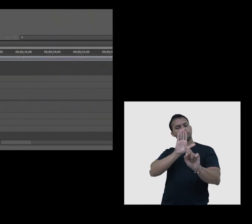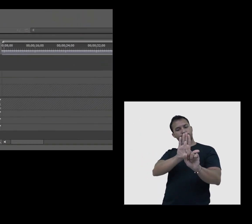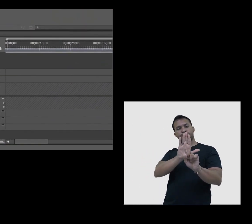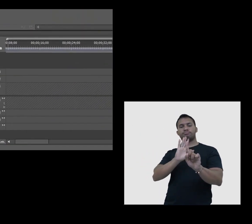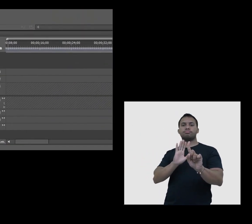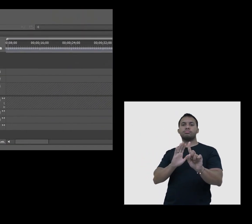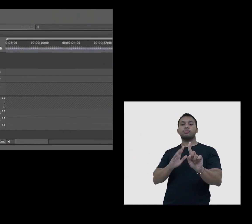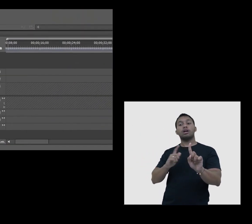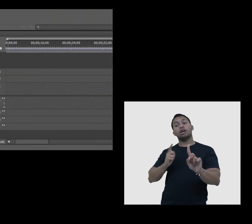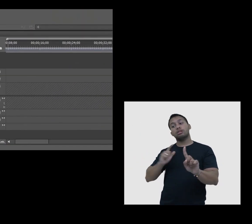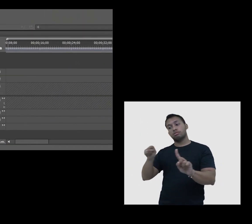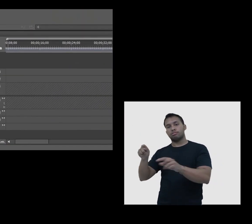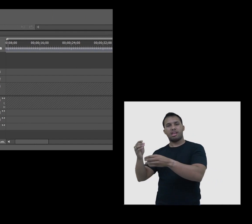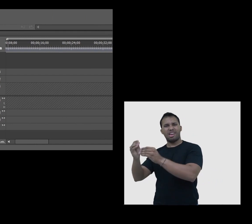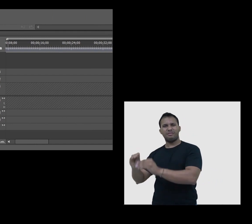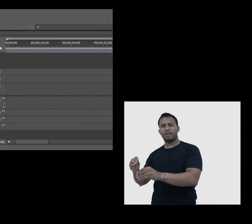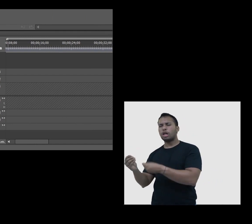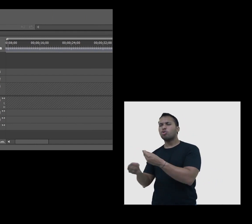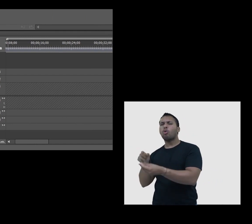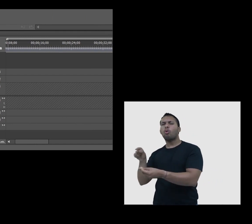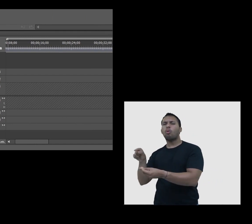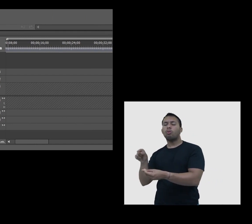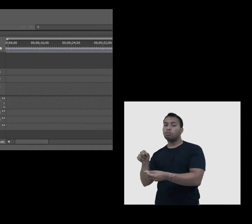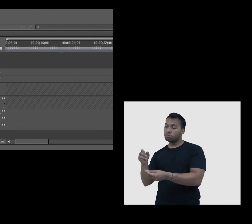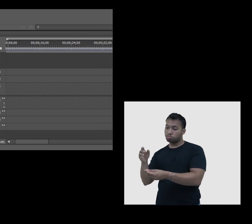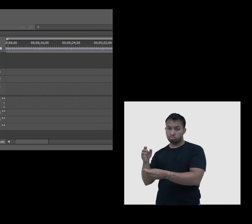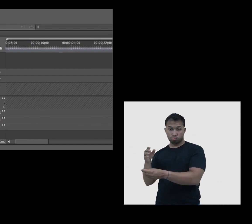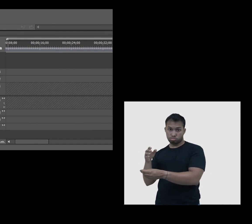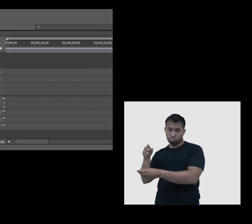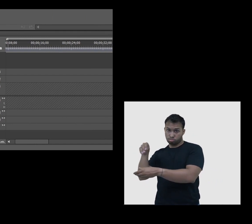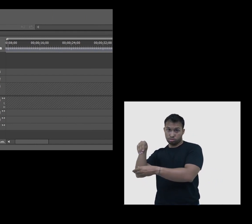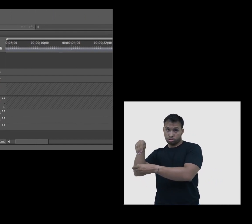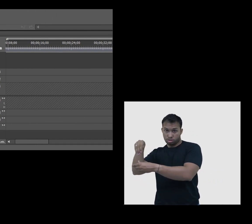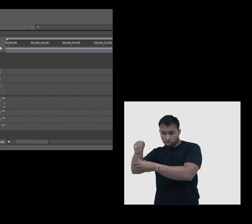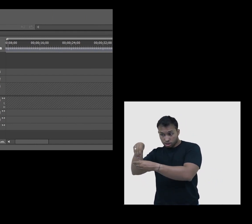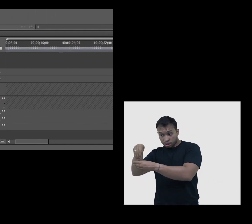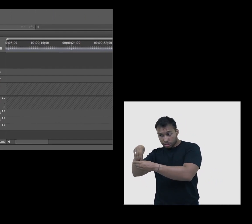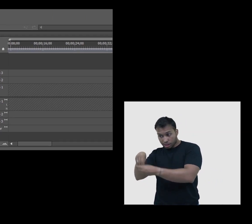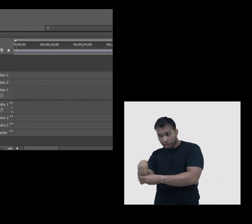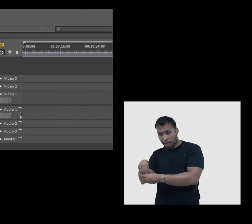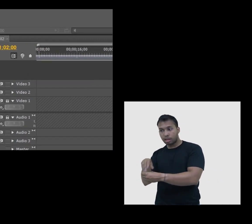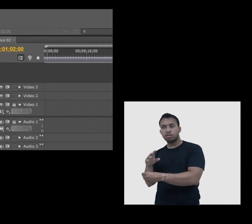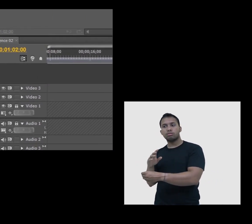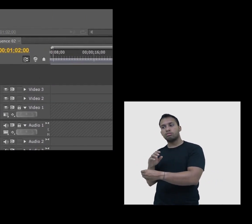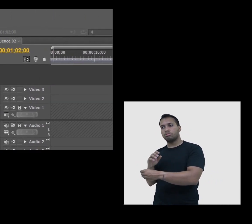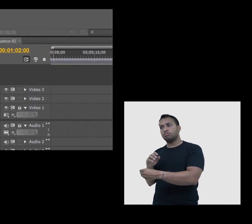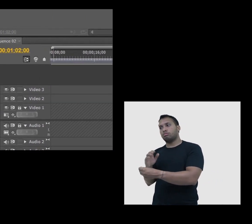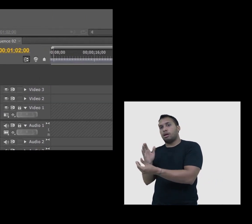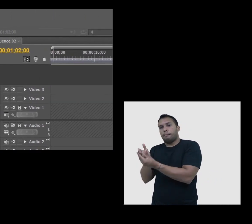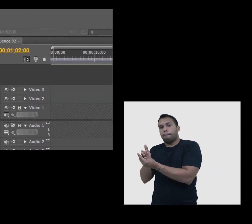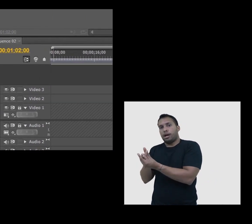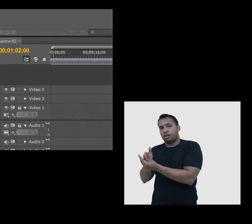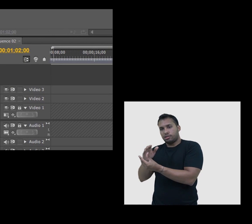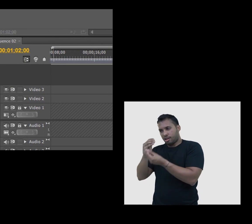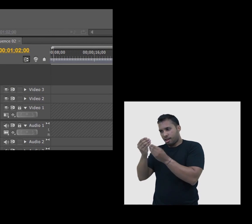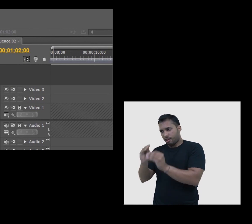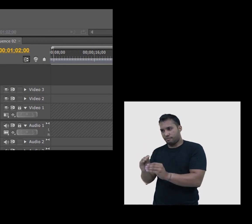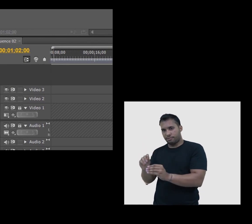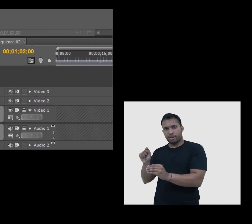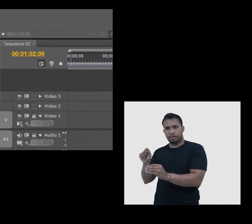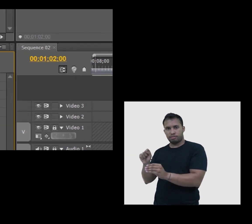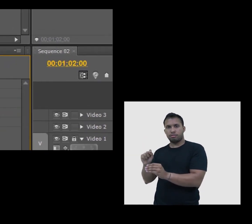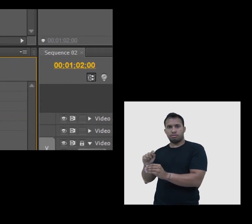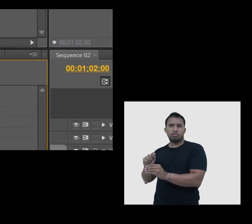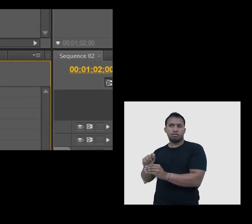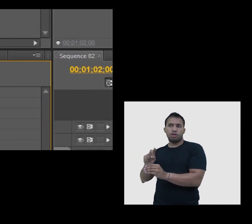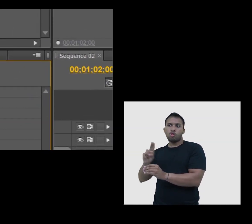das nossas pastas de efeito, existe um efeito chamado crop. A gente não precisa, por muitas vezes, estar procurando qual é a pasta que ele